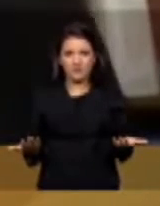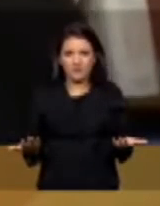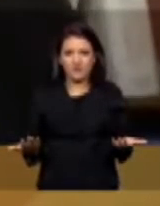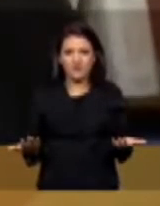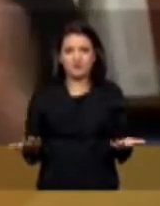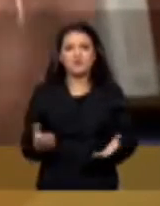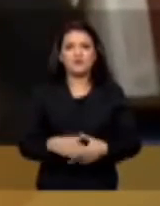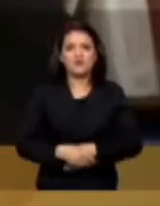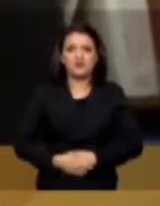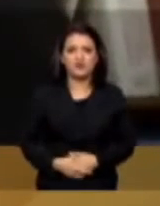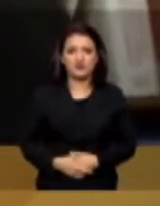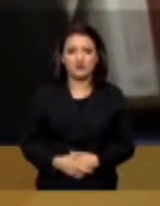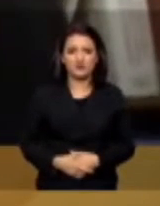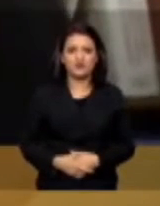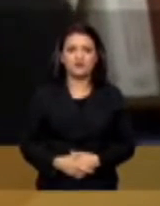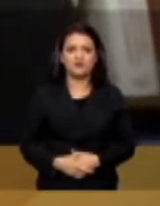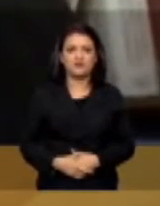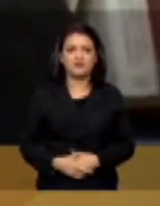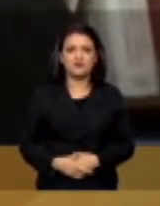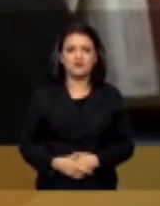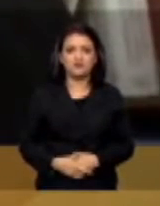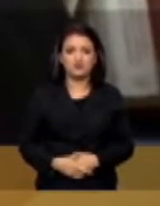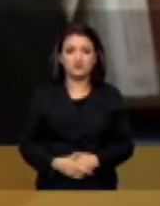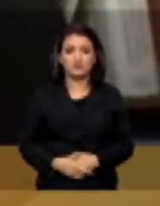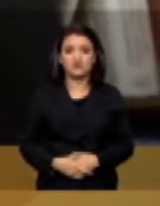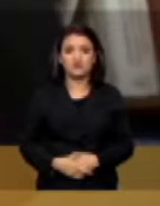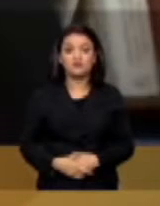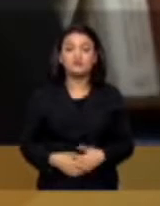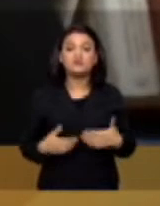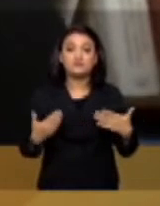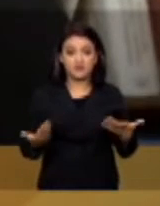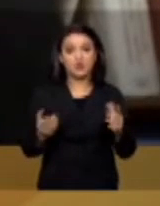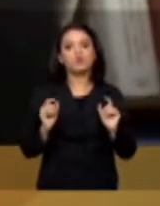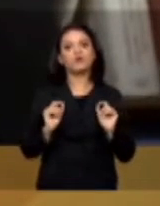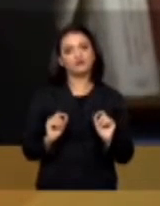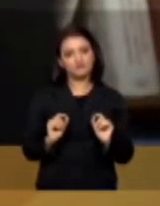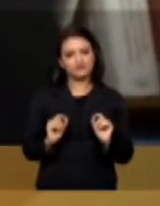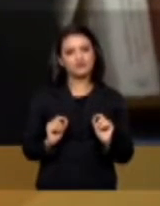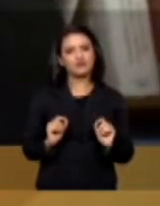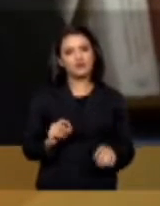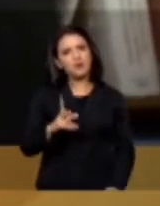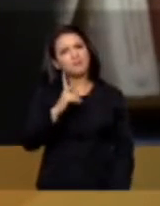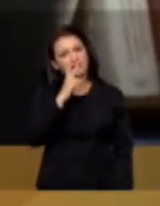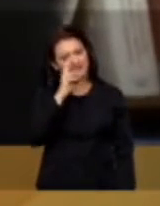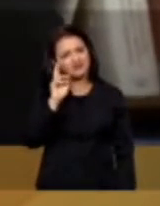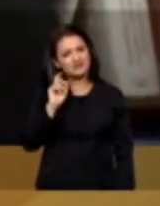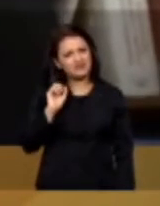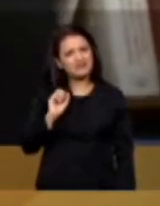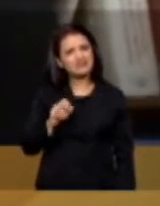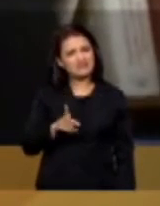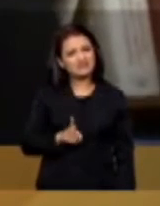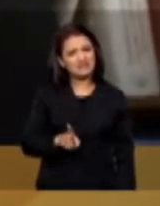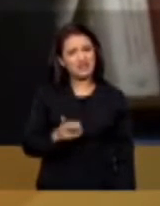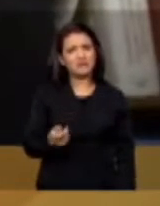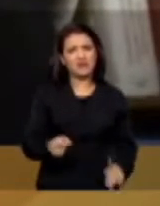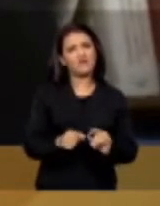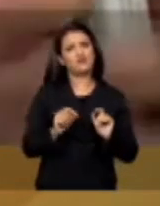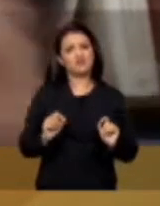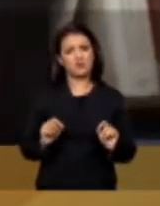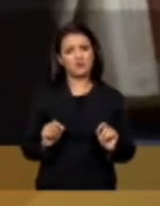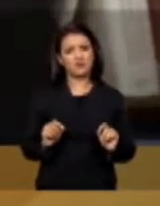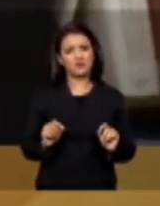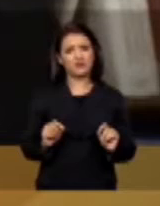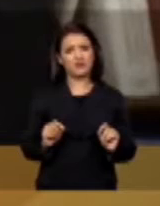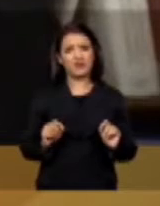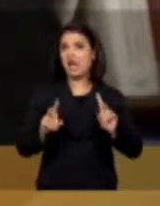não, não. Nós estamos concordes, ministro. Vossa Excelência sempre quer trazer à colação, à baila aqui,